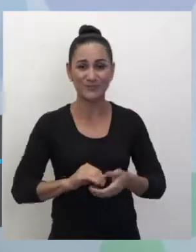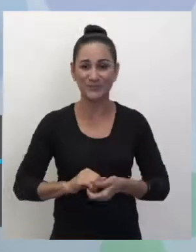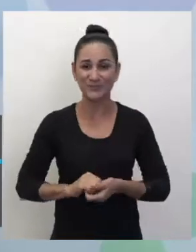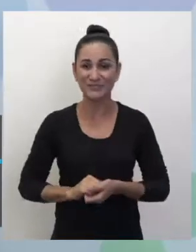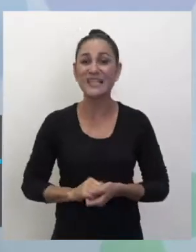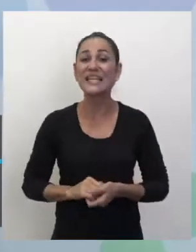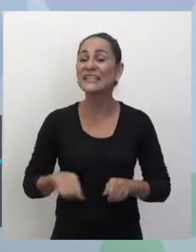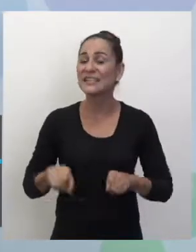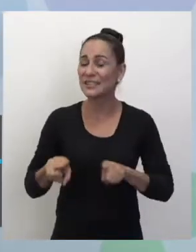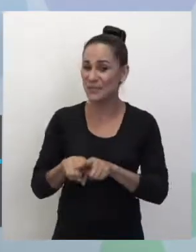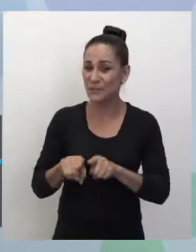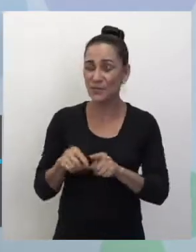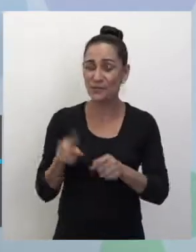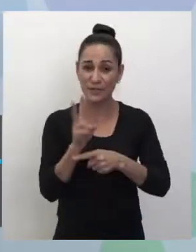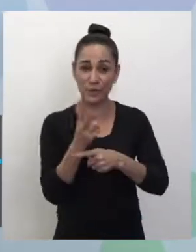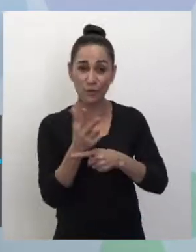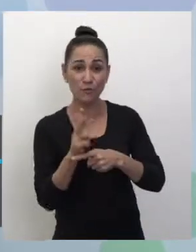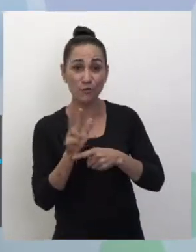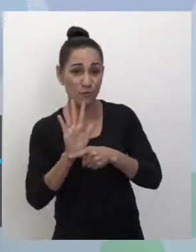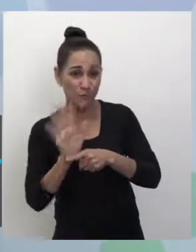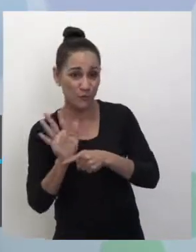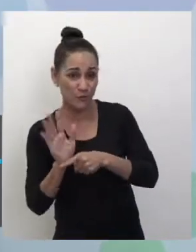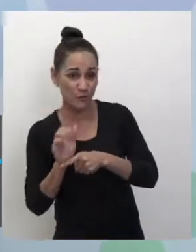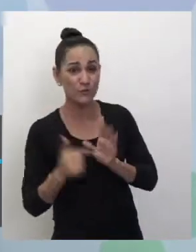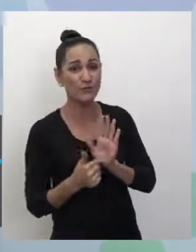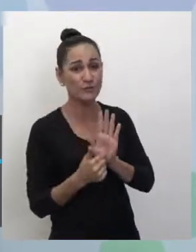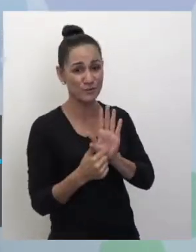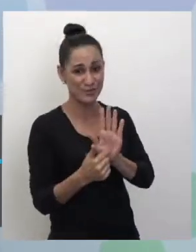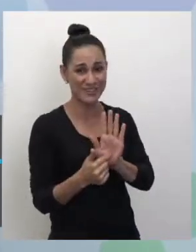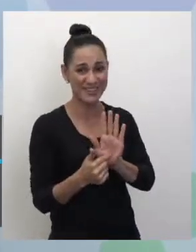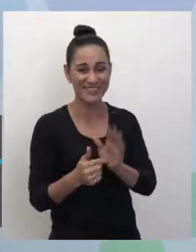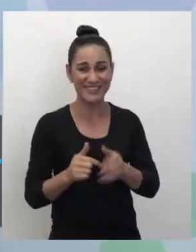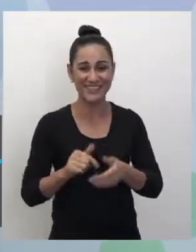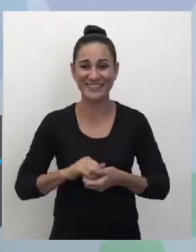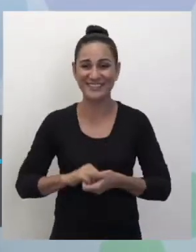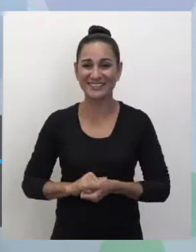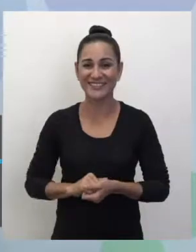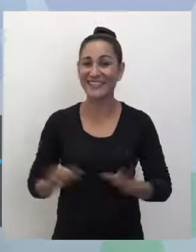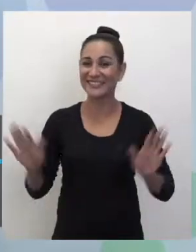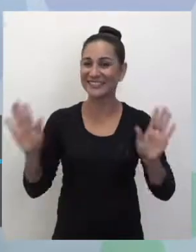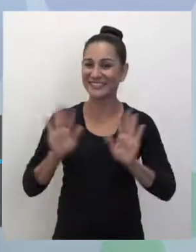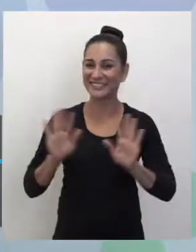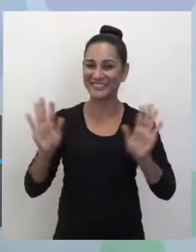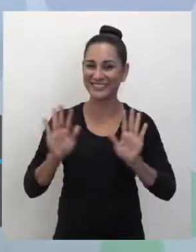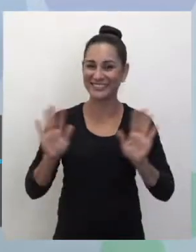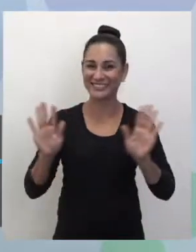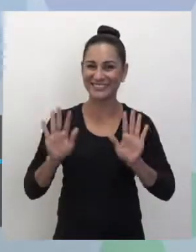Vai ter um videozinho lá para vocês. So, see you there next class. Bye bye.